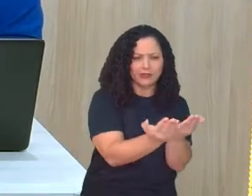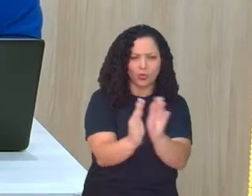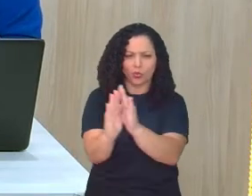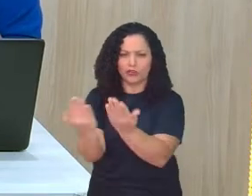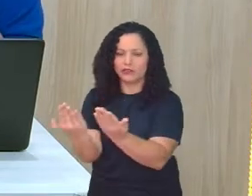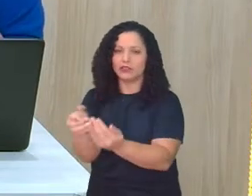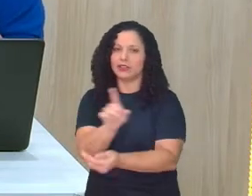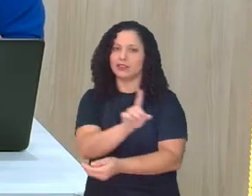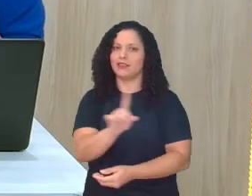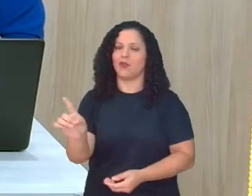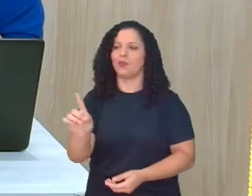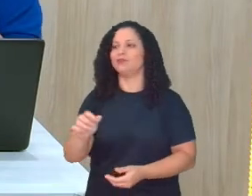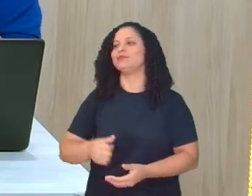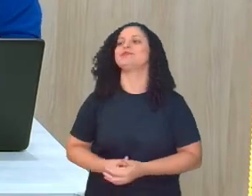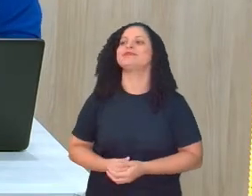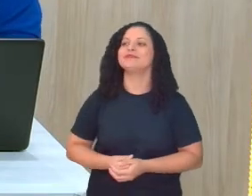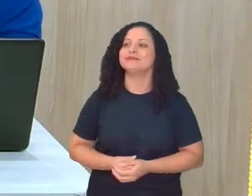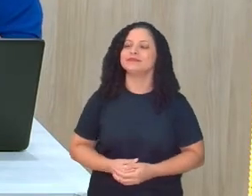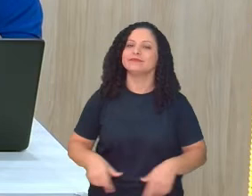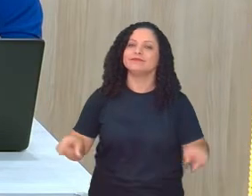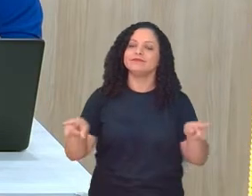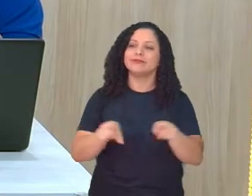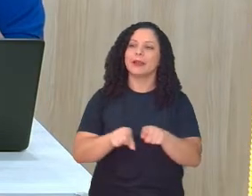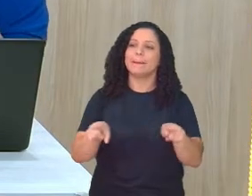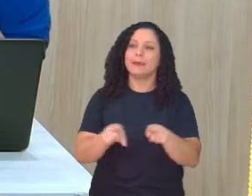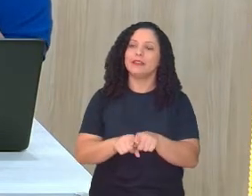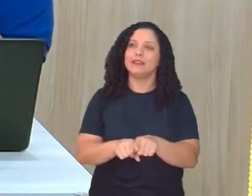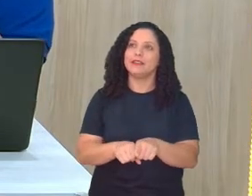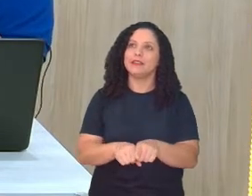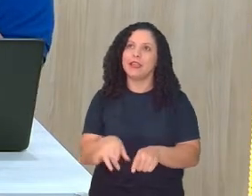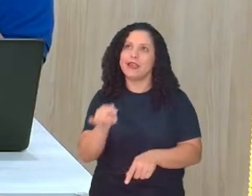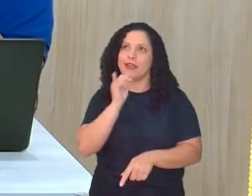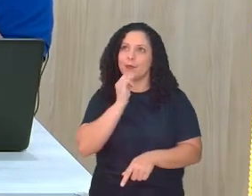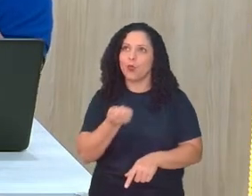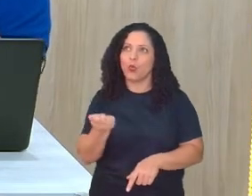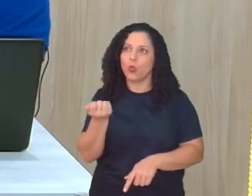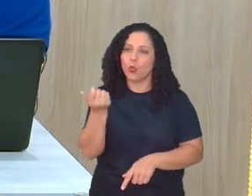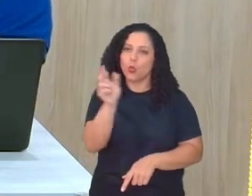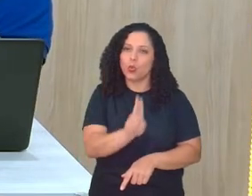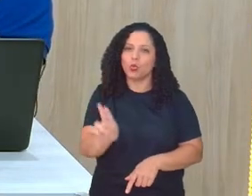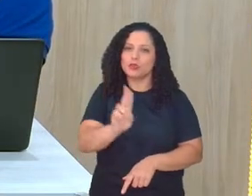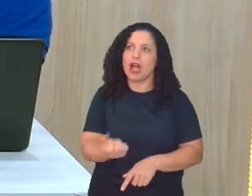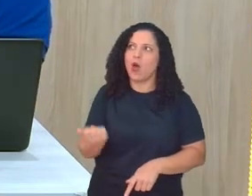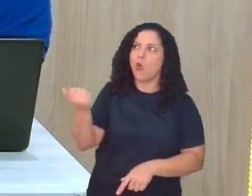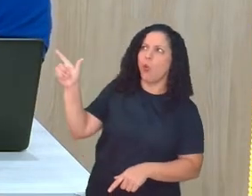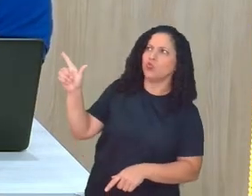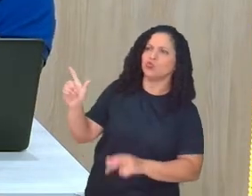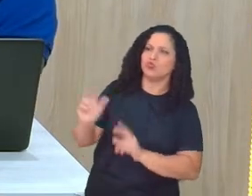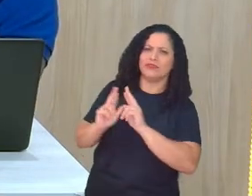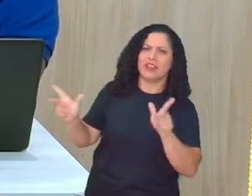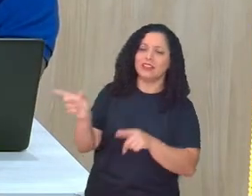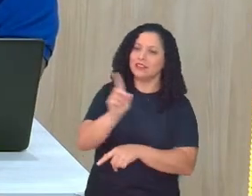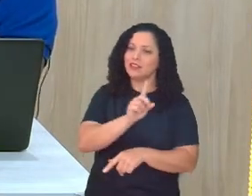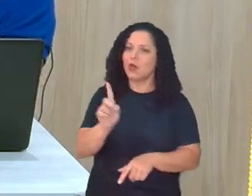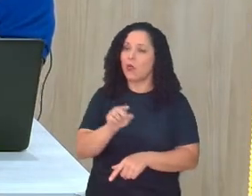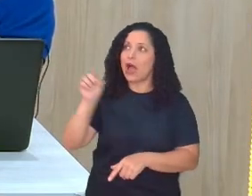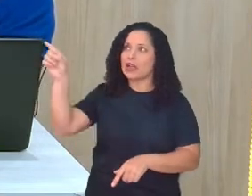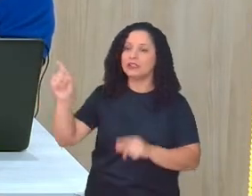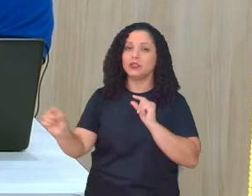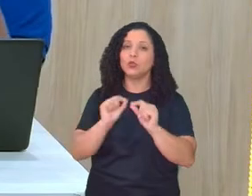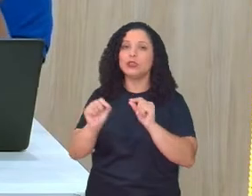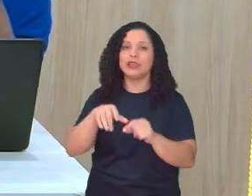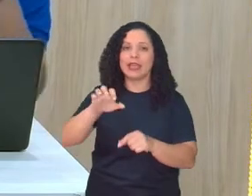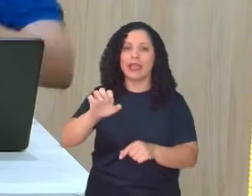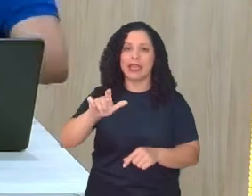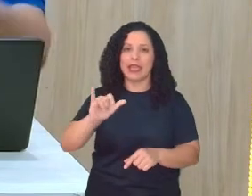está aqui. perdão, Ele sumiu. professora, e Pode nem ir. usar um outro termo. Aqui a gente teve o quê? Uma supressão, uma